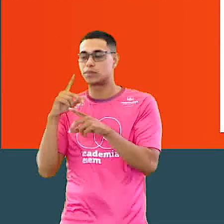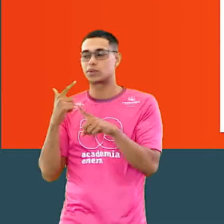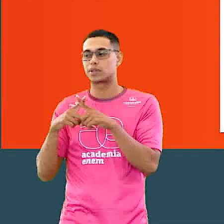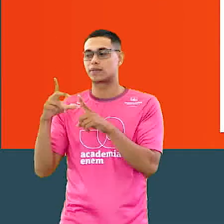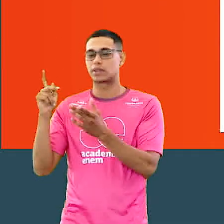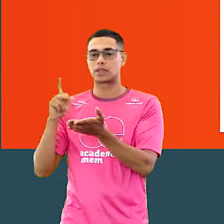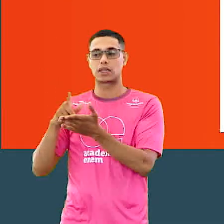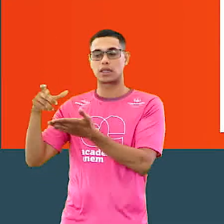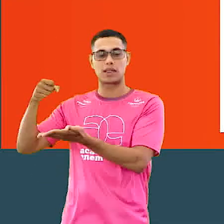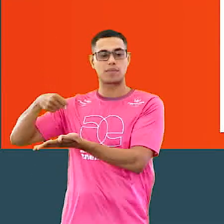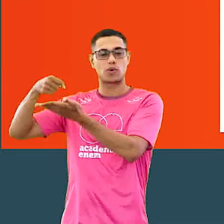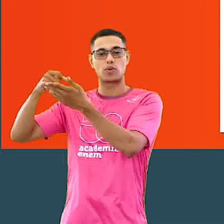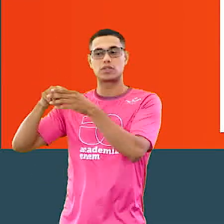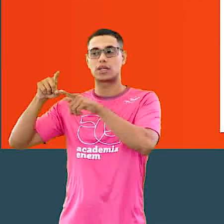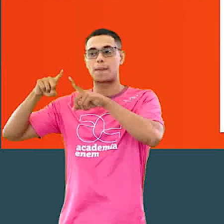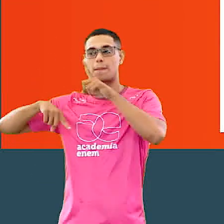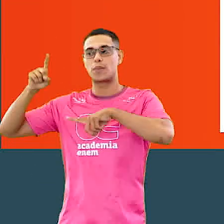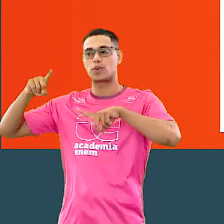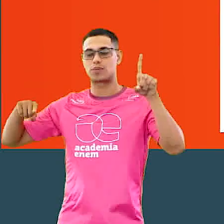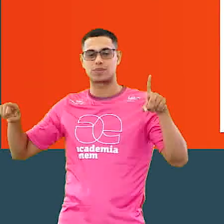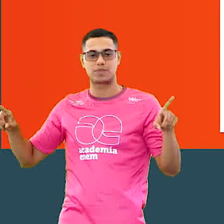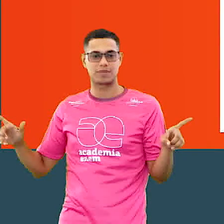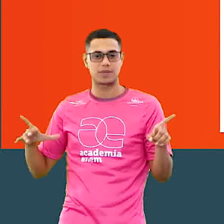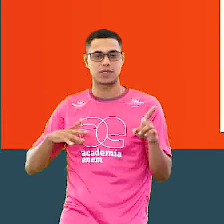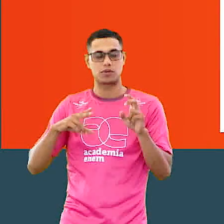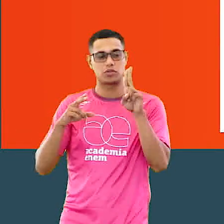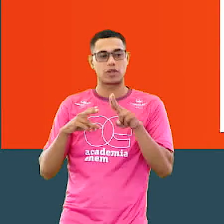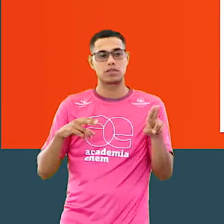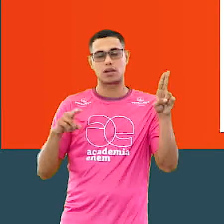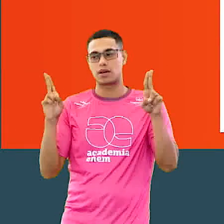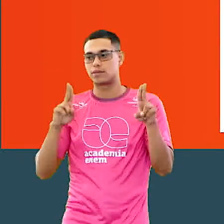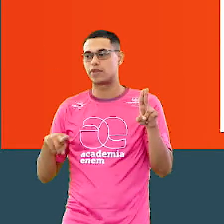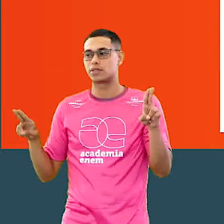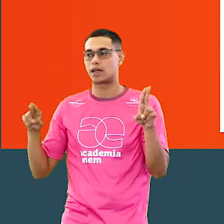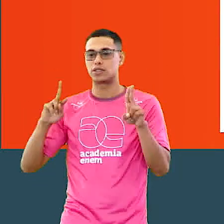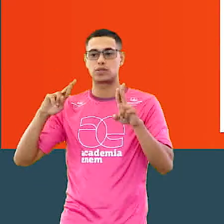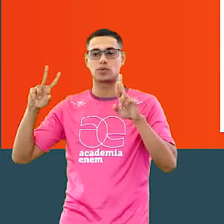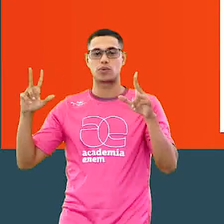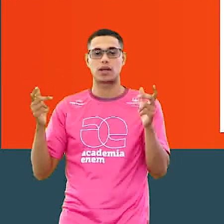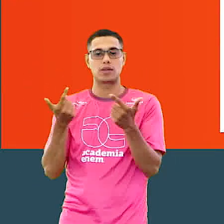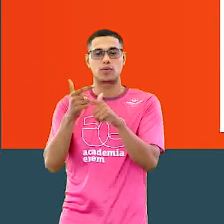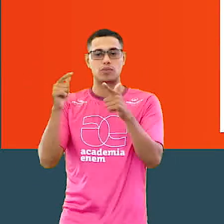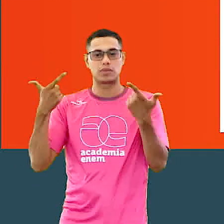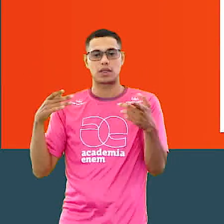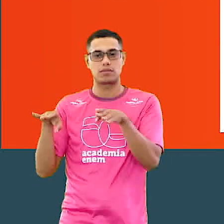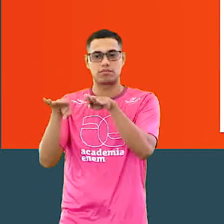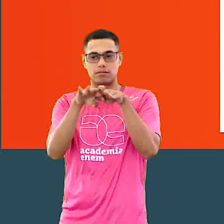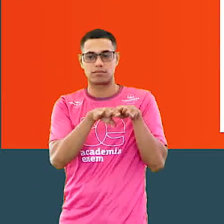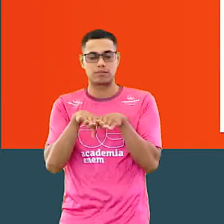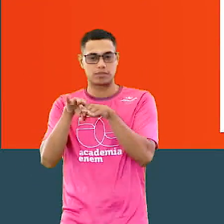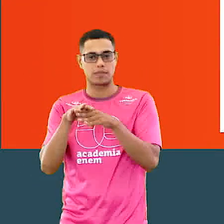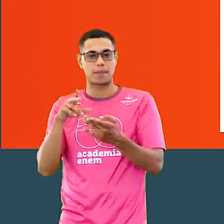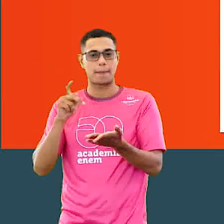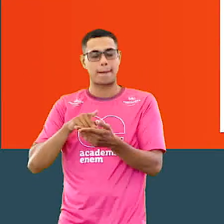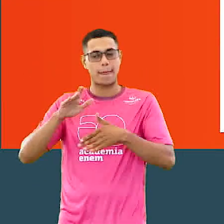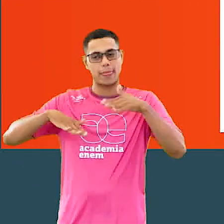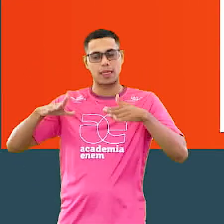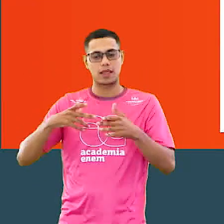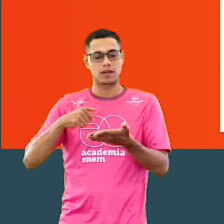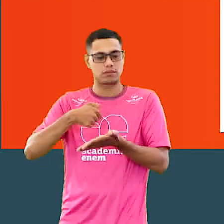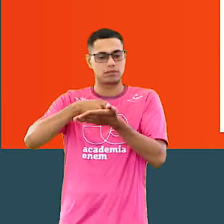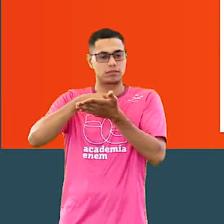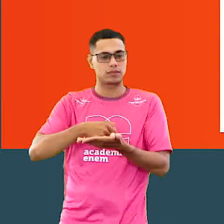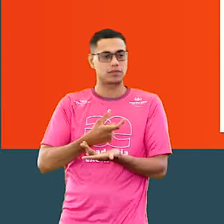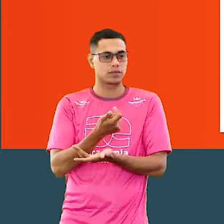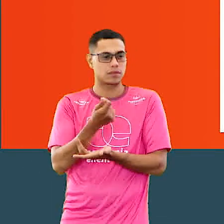auxílios, eles variam de uma universidade para outra. Há uma diferença. Tem uma boa parte desses auxílios, dessas